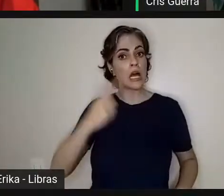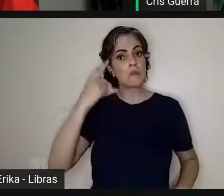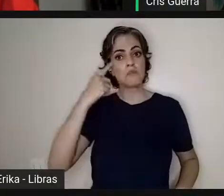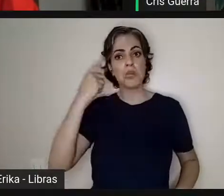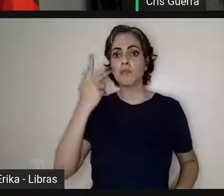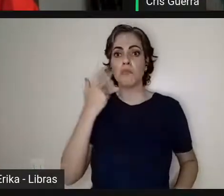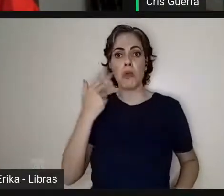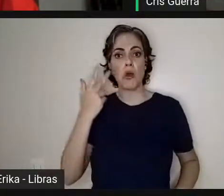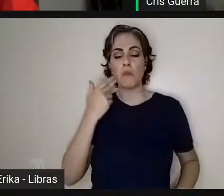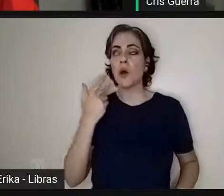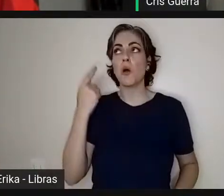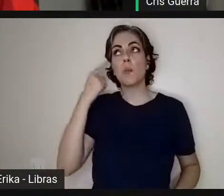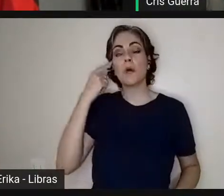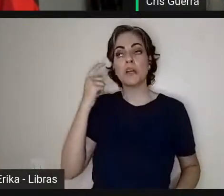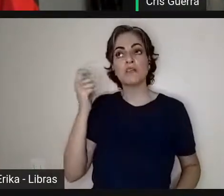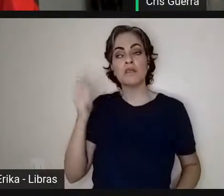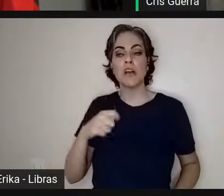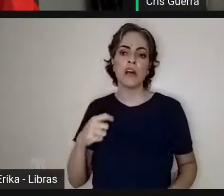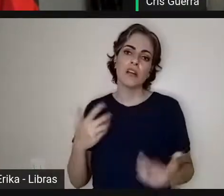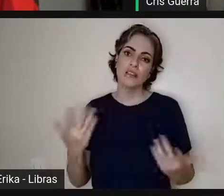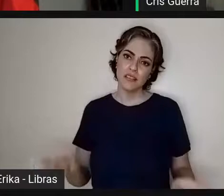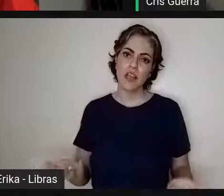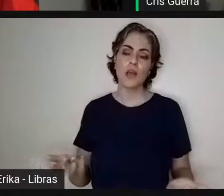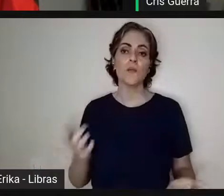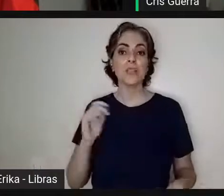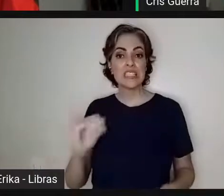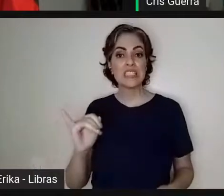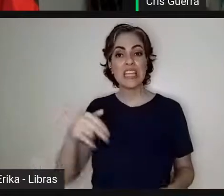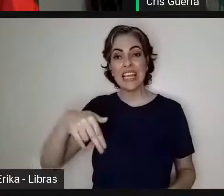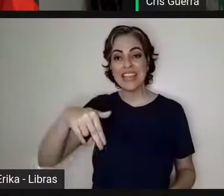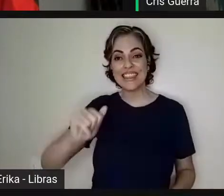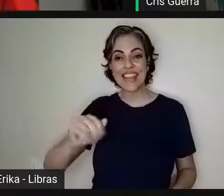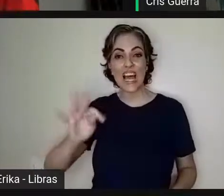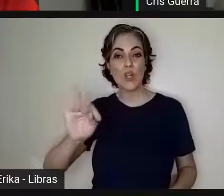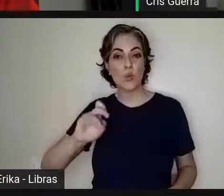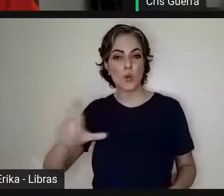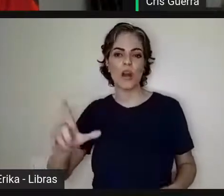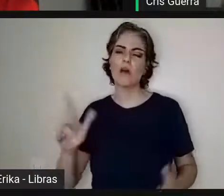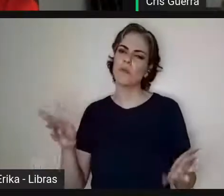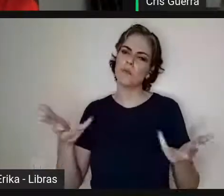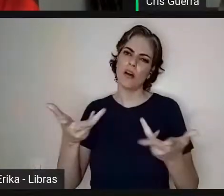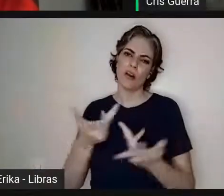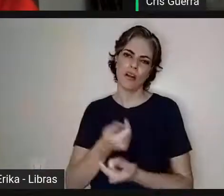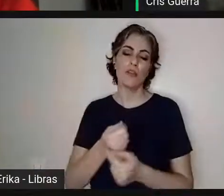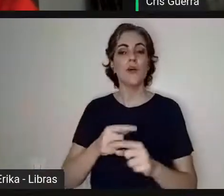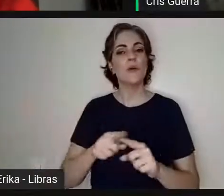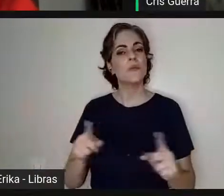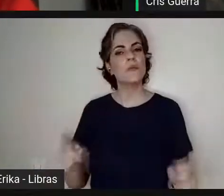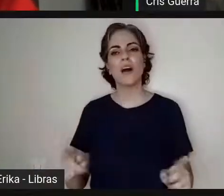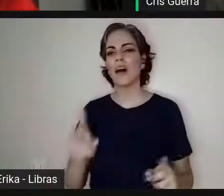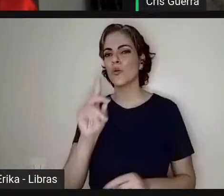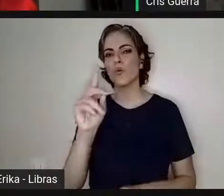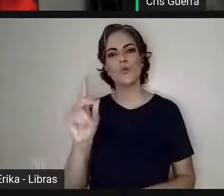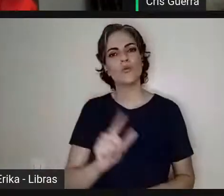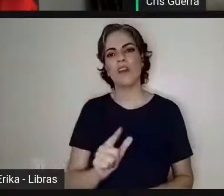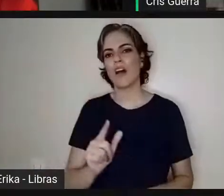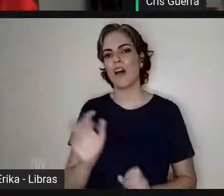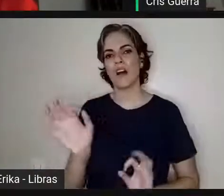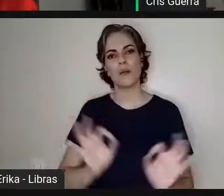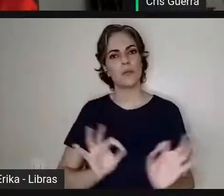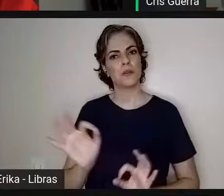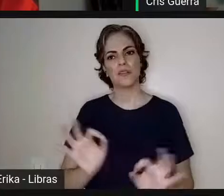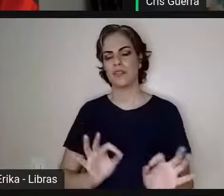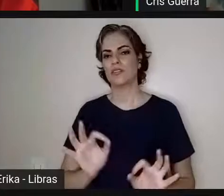cesariana. Então, assim, as pessoas que conseguem ter um parto natural, eu acho maravilhoso, mas isso é uma coisa que não dá para prever. E eu acho que a mãe